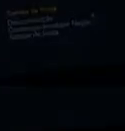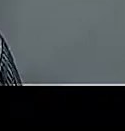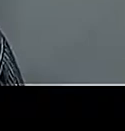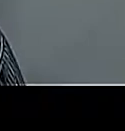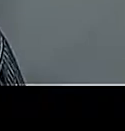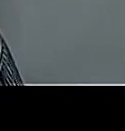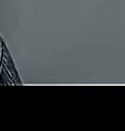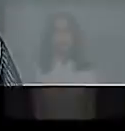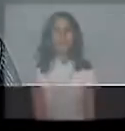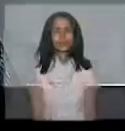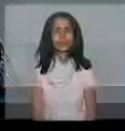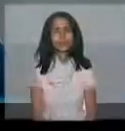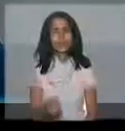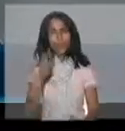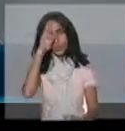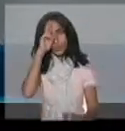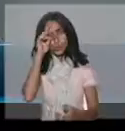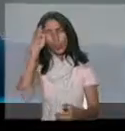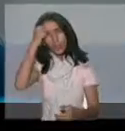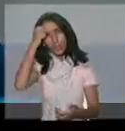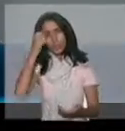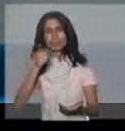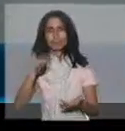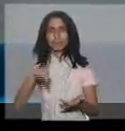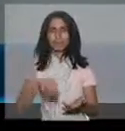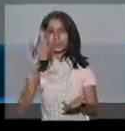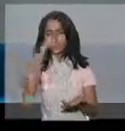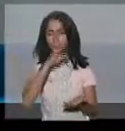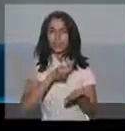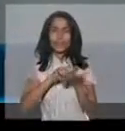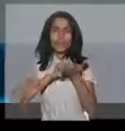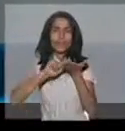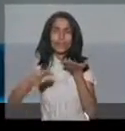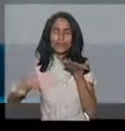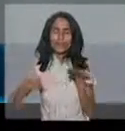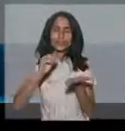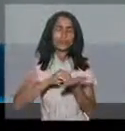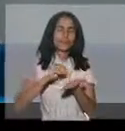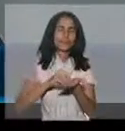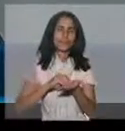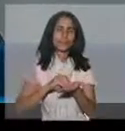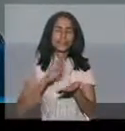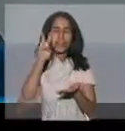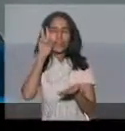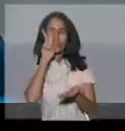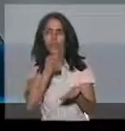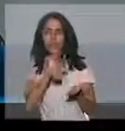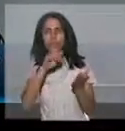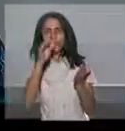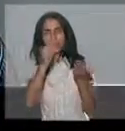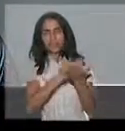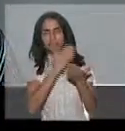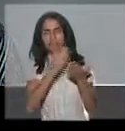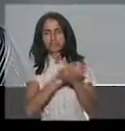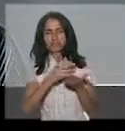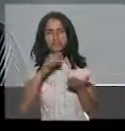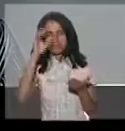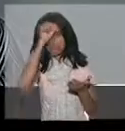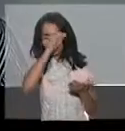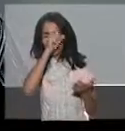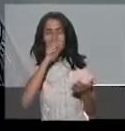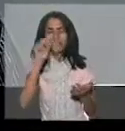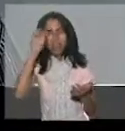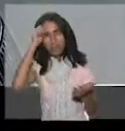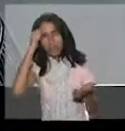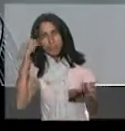a história do negro no brasil é muito vazia é que a gente aprende que a gente vê nos livros das escolas que os